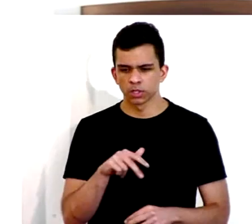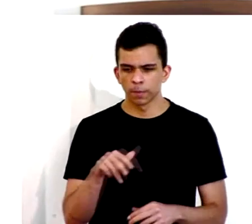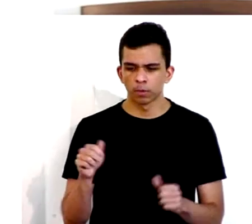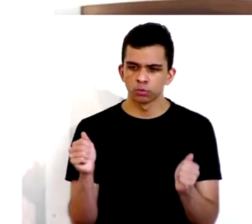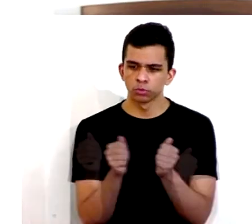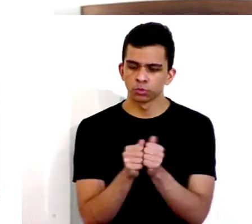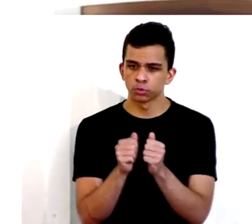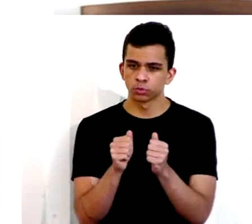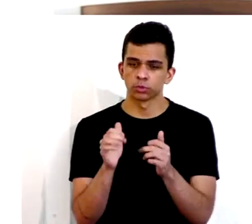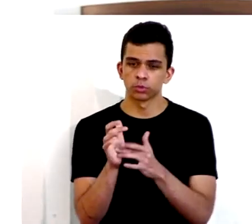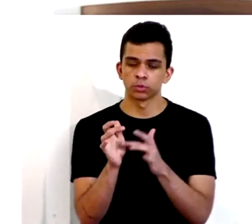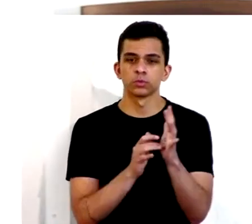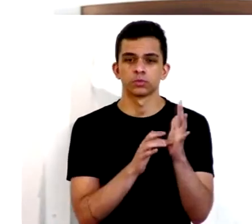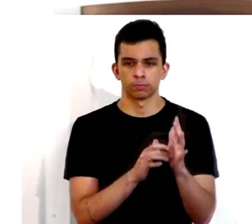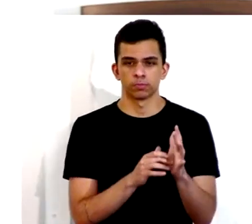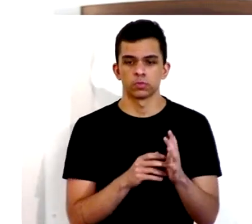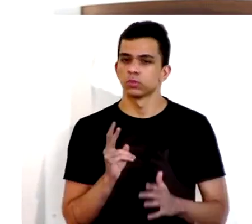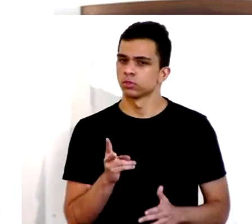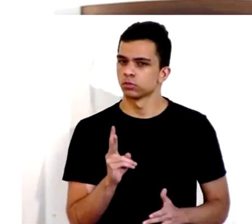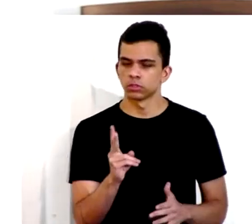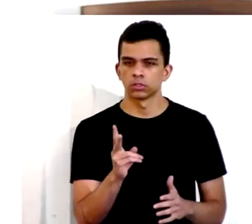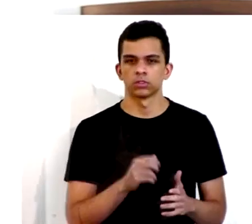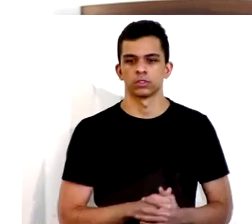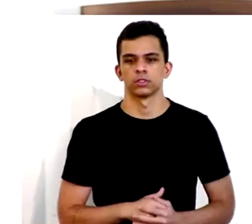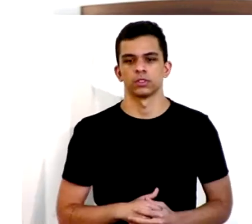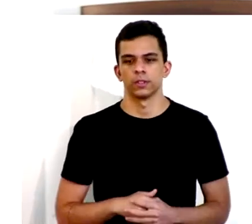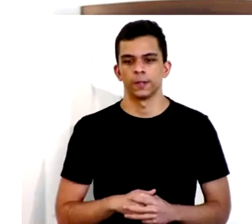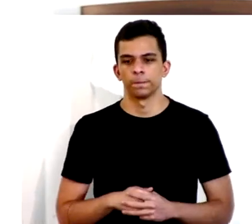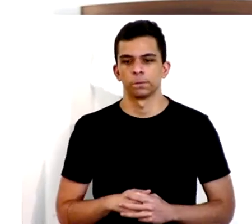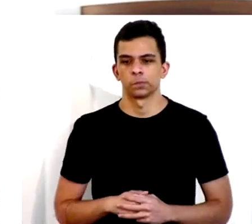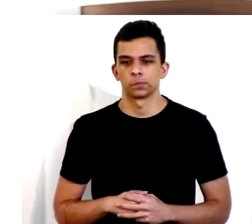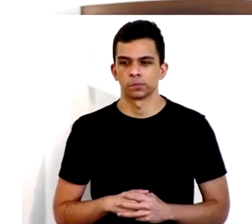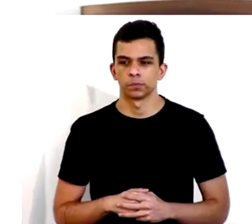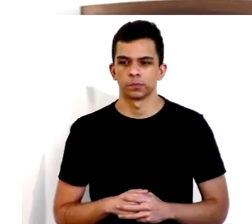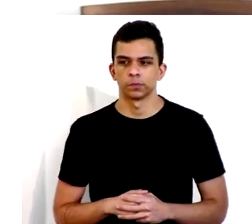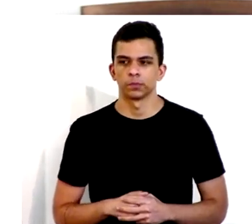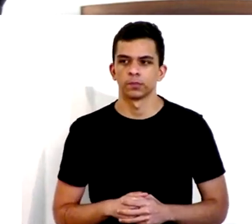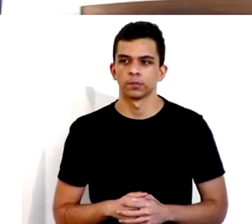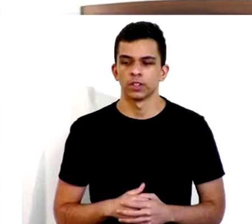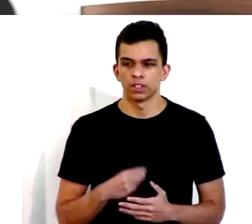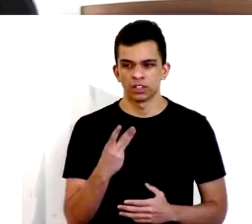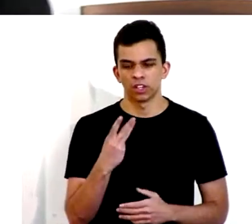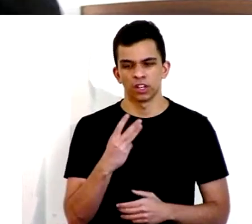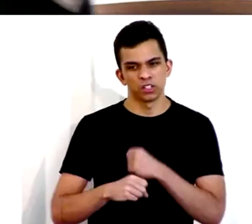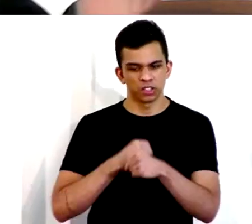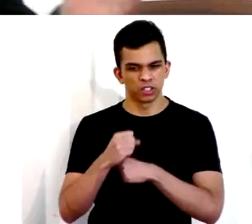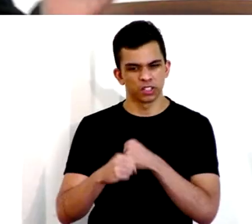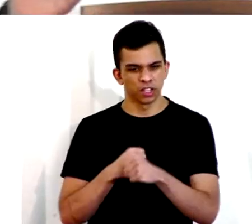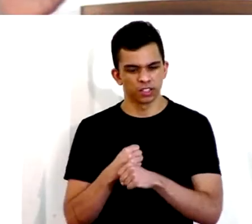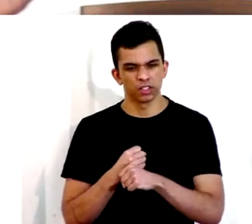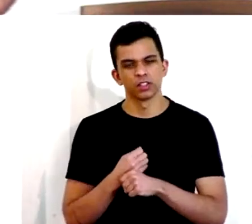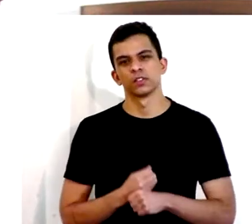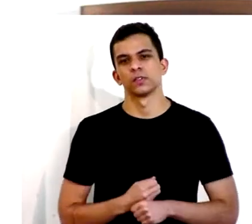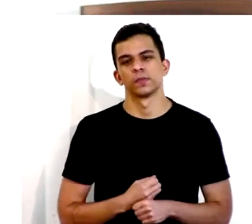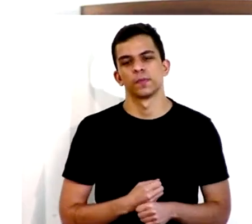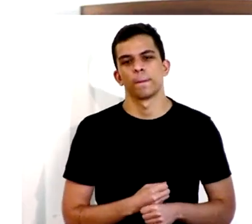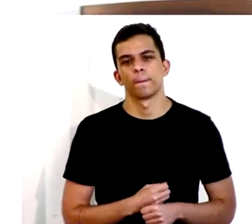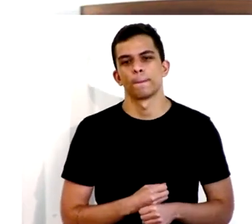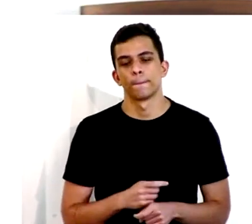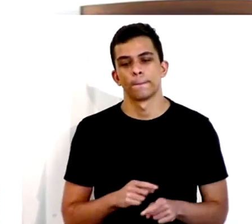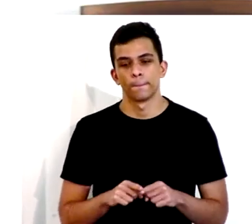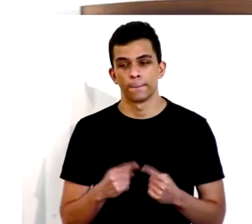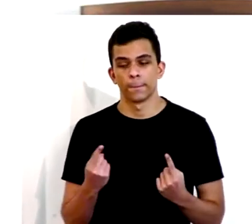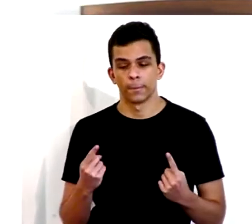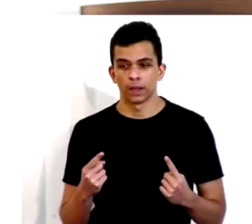Jesus, mais ou menos aí, não os 3 anos de ministério, nós às vezes pensamos que foram os 3 anos de ministério de Jesus terreno,